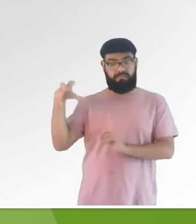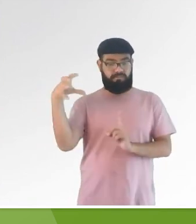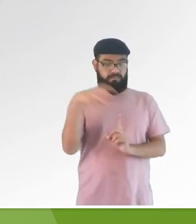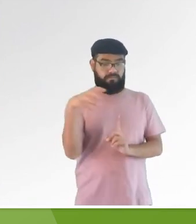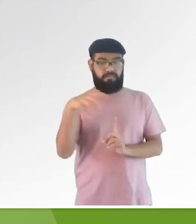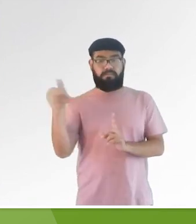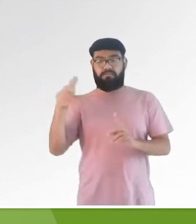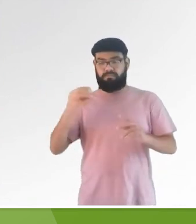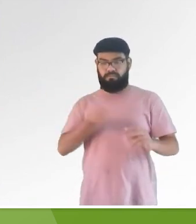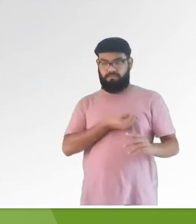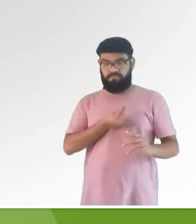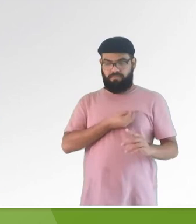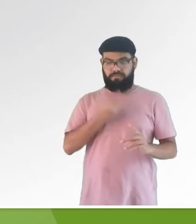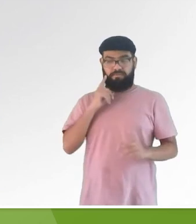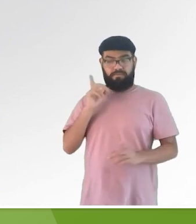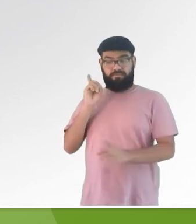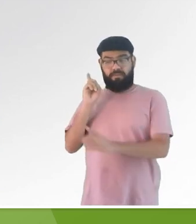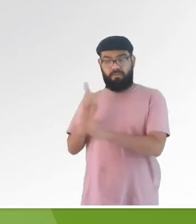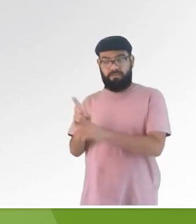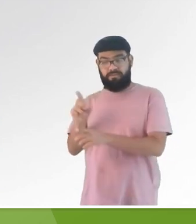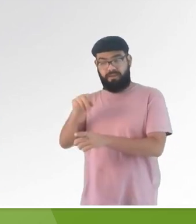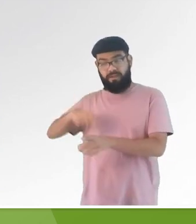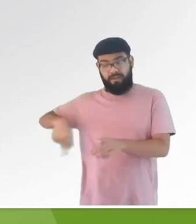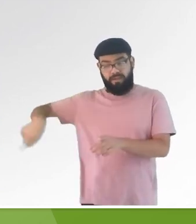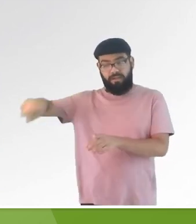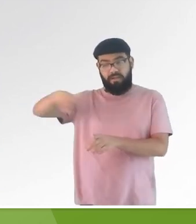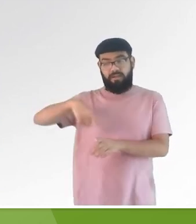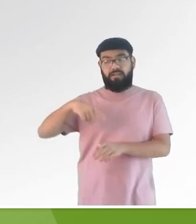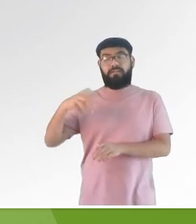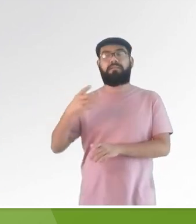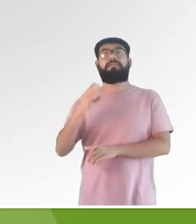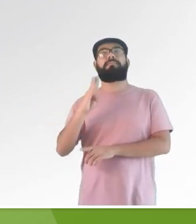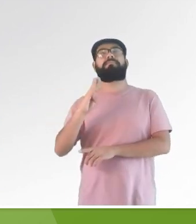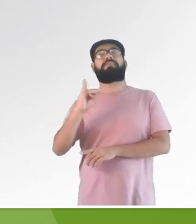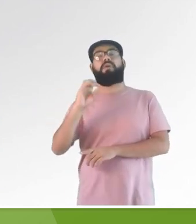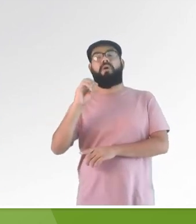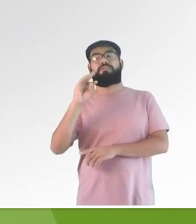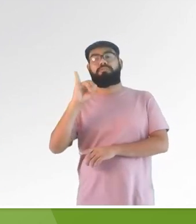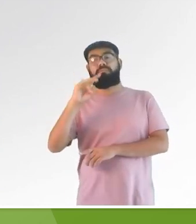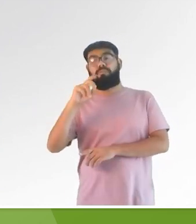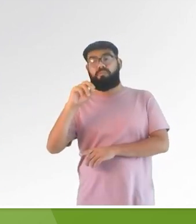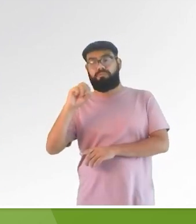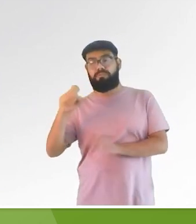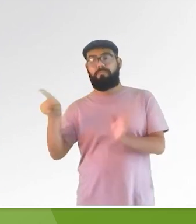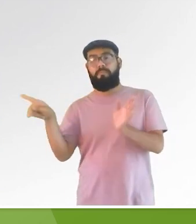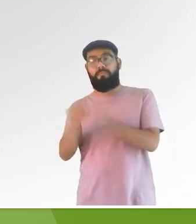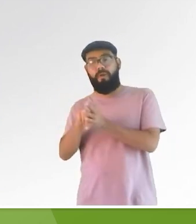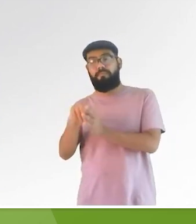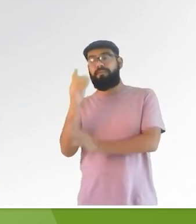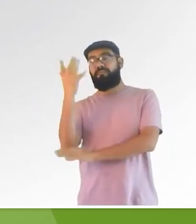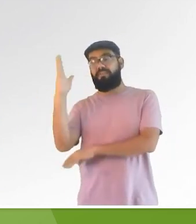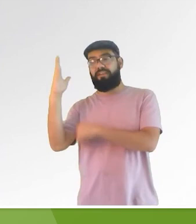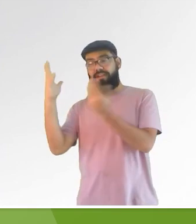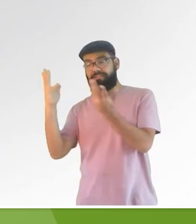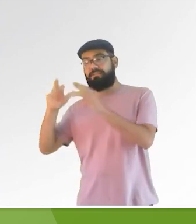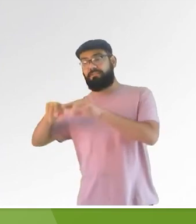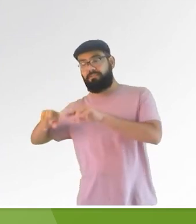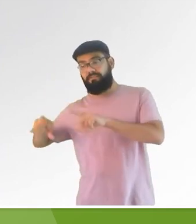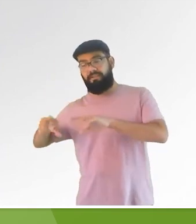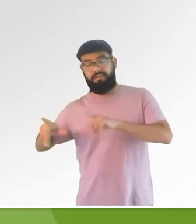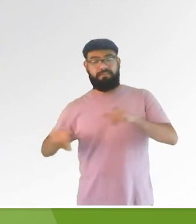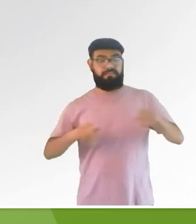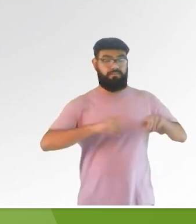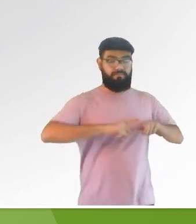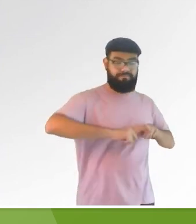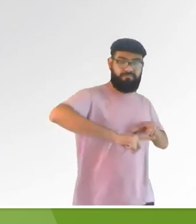gente vai encontrar, que são os fatores bióticos numa floresta, sejam diferentes, né, daqueles que a gente vai encontrar